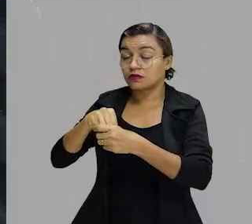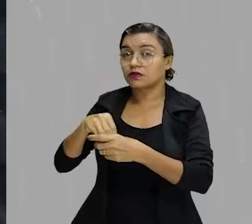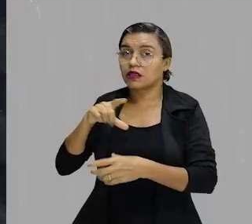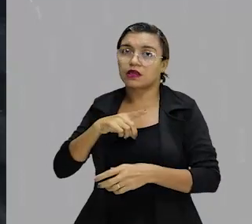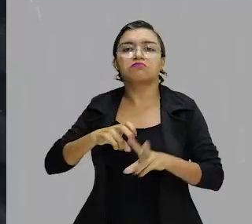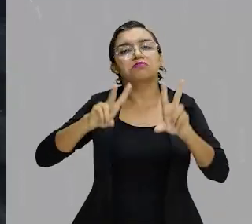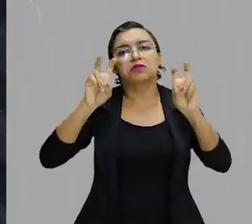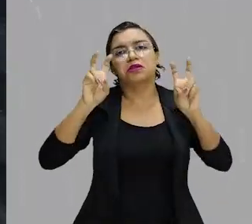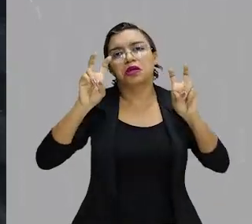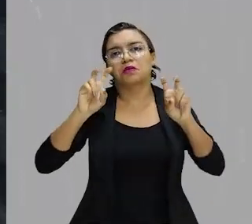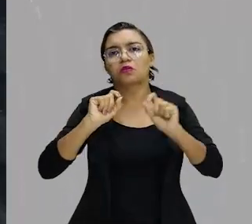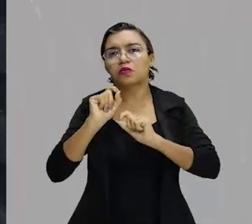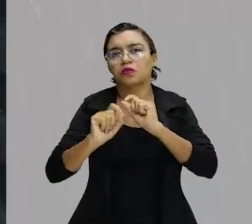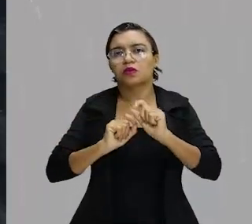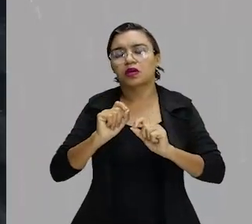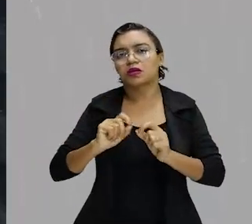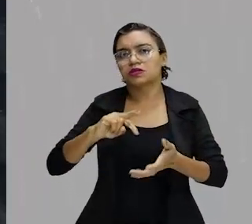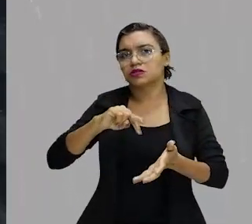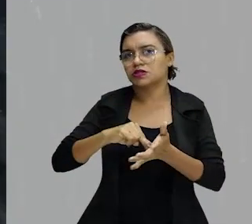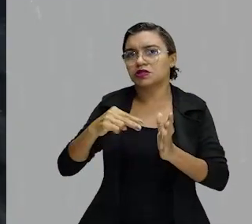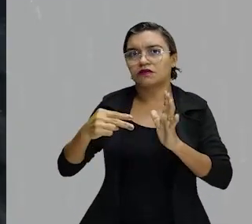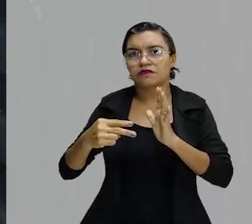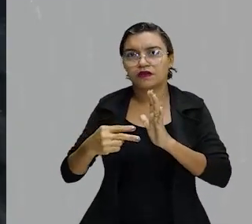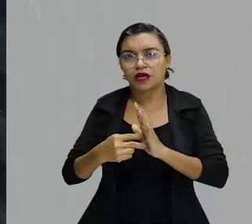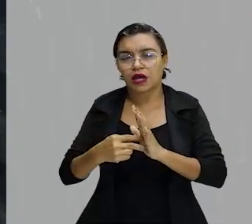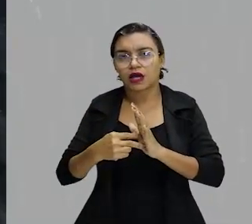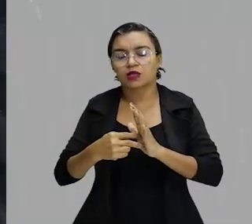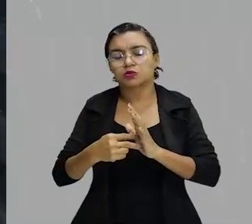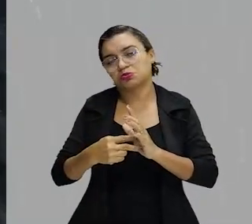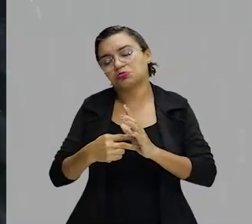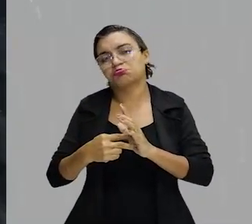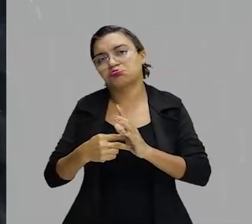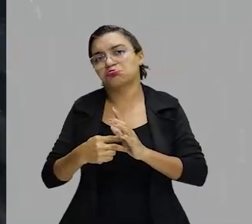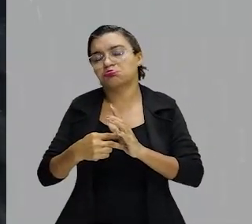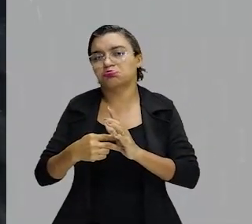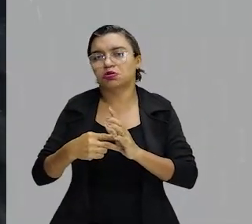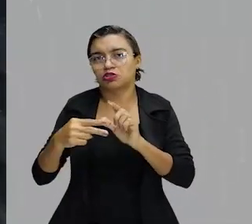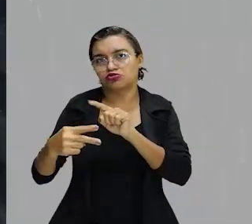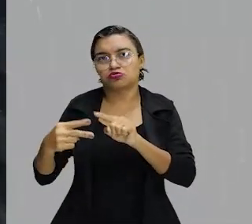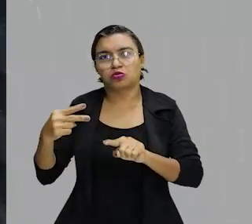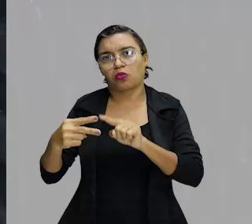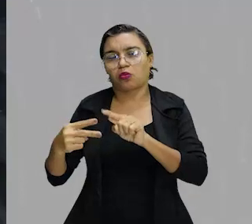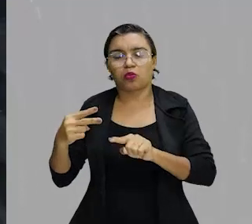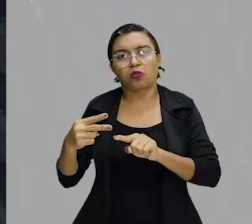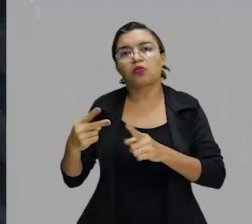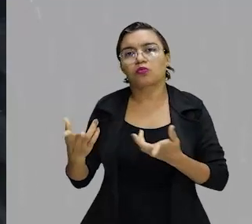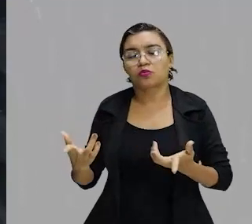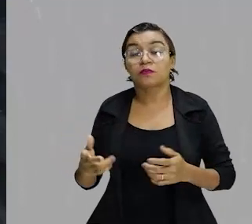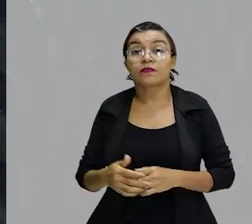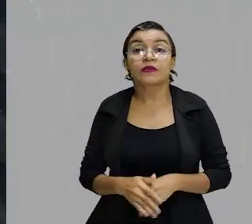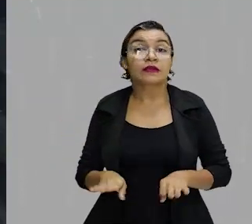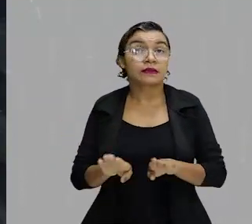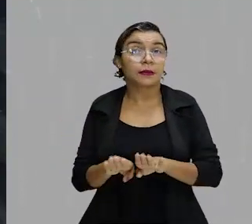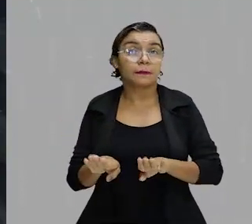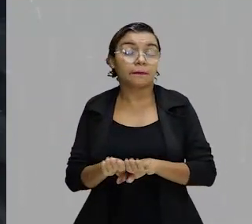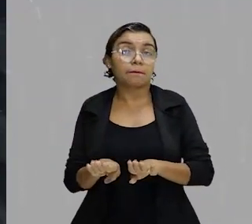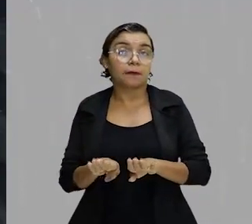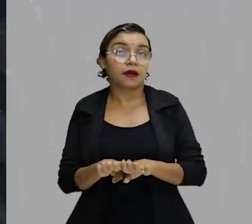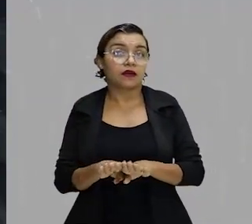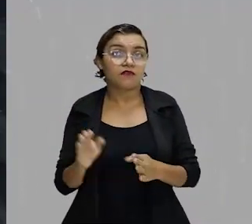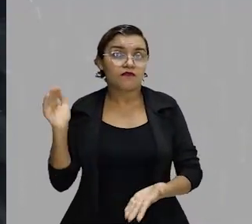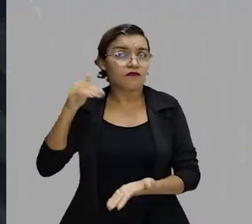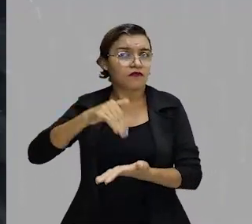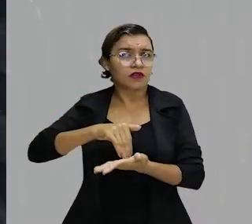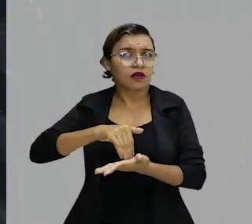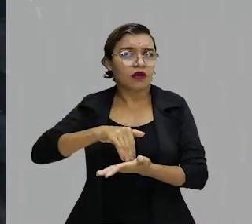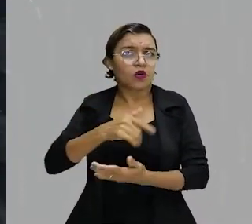mais ambíguos, então dependendo da interpretação da pessoa, pode ir para um lado ou para o outro, e não tem um final